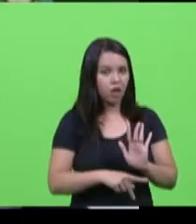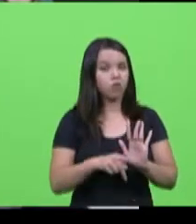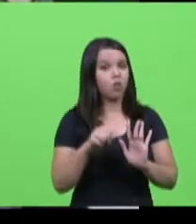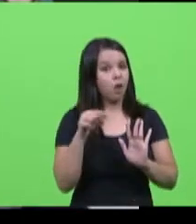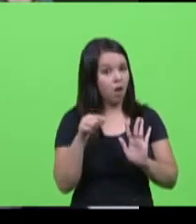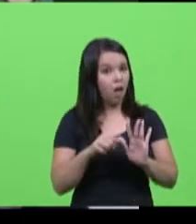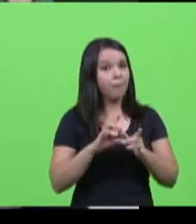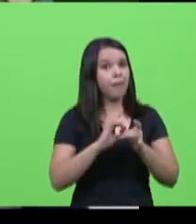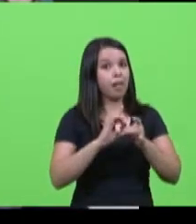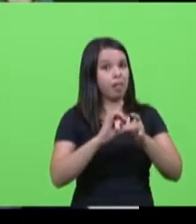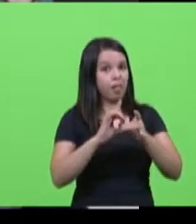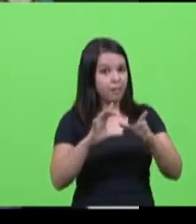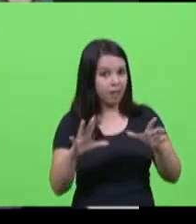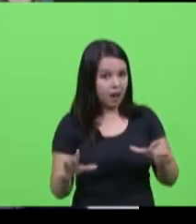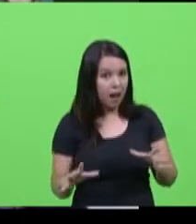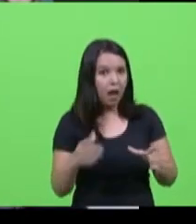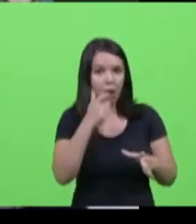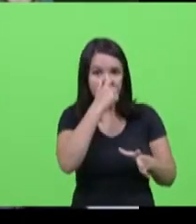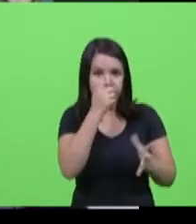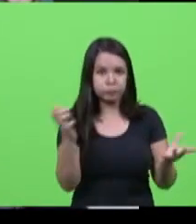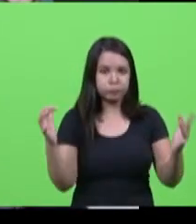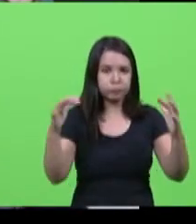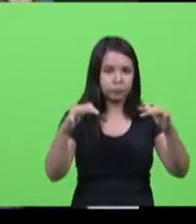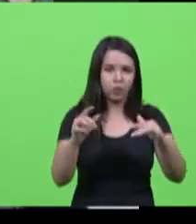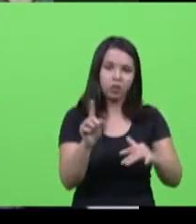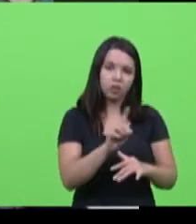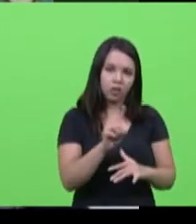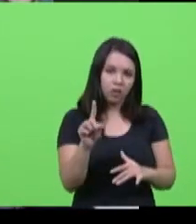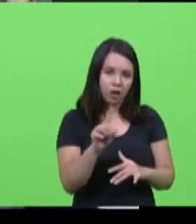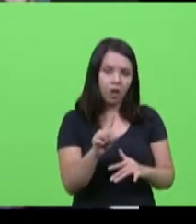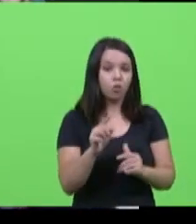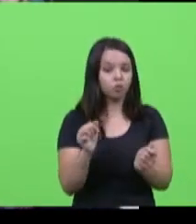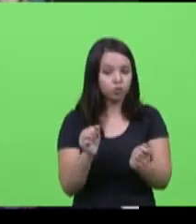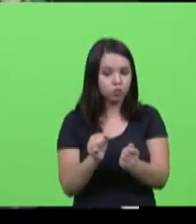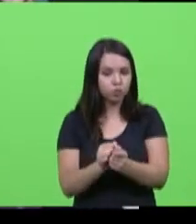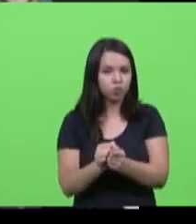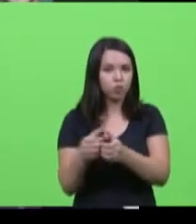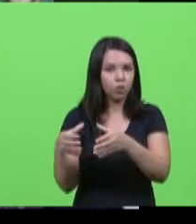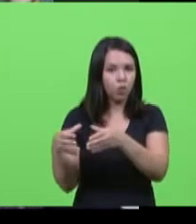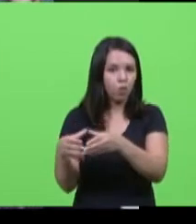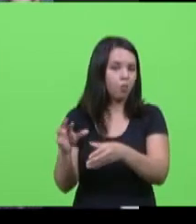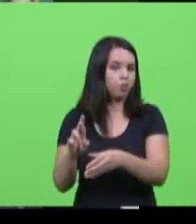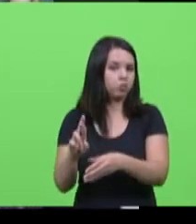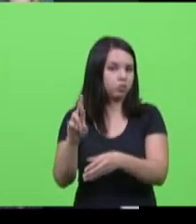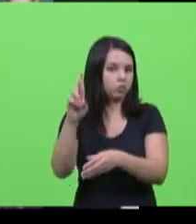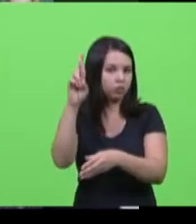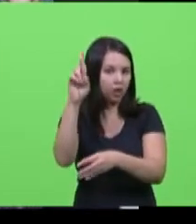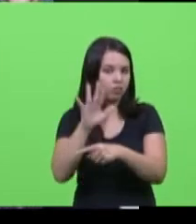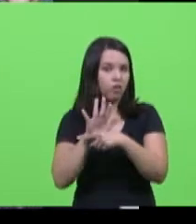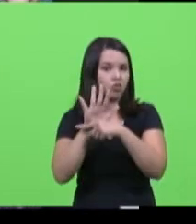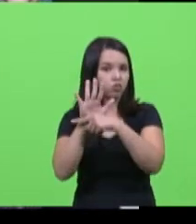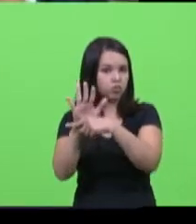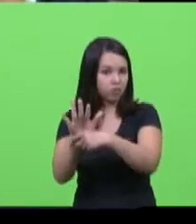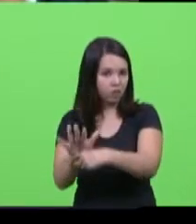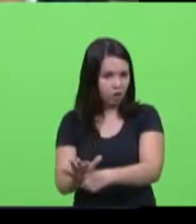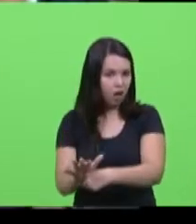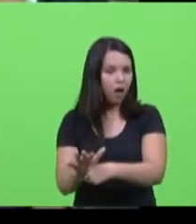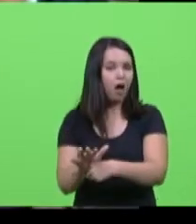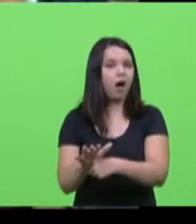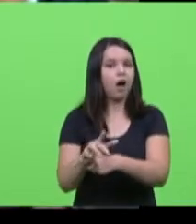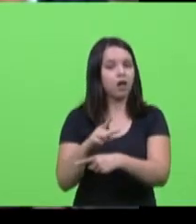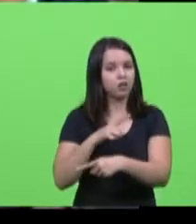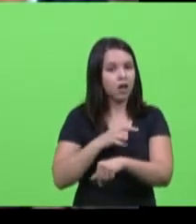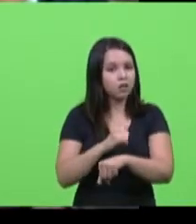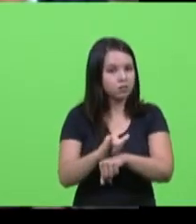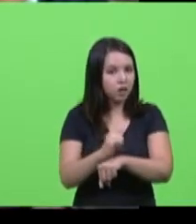de pessoas, não, é para se construir junto com os órgãos competentes, se tem uma ferramenta. Me incluo aqui como pastor,